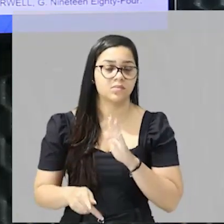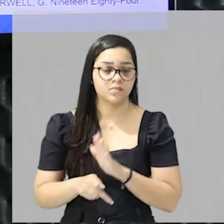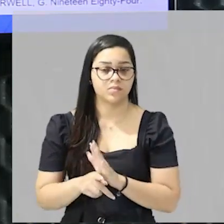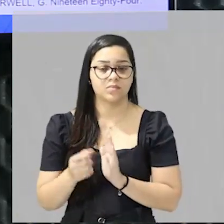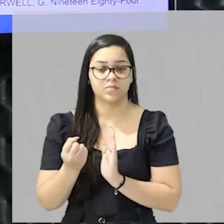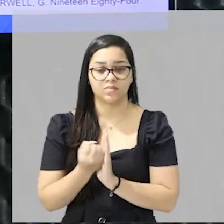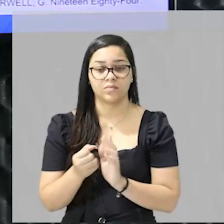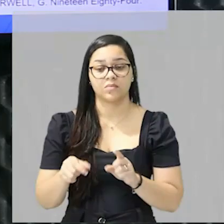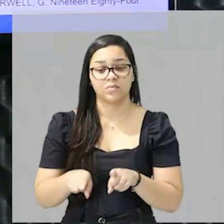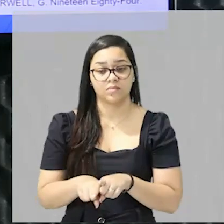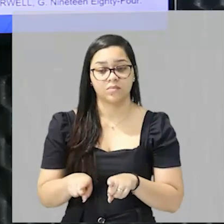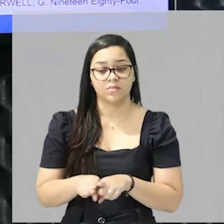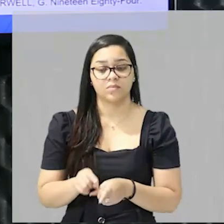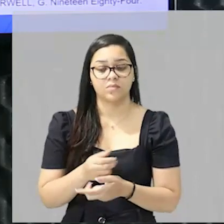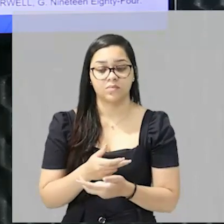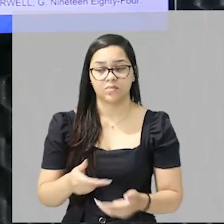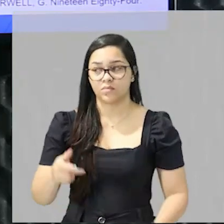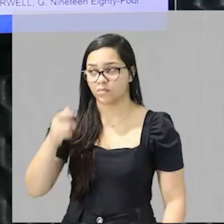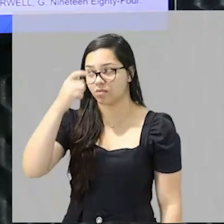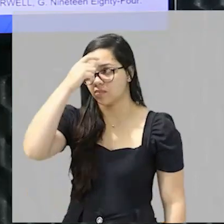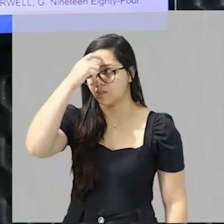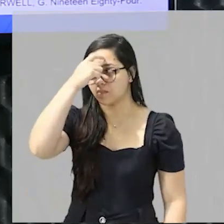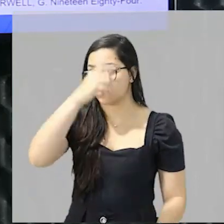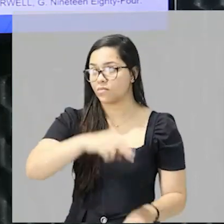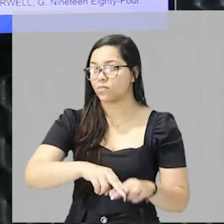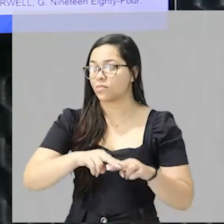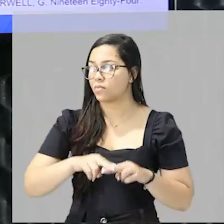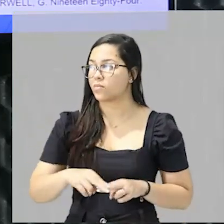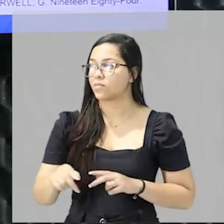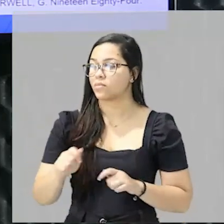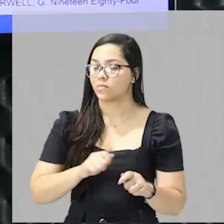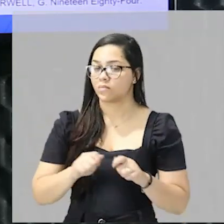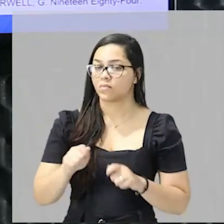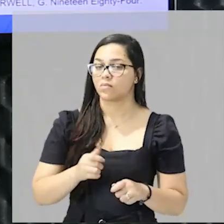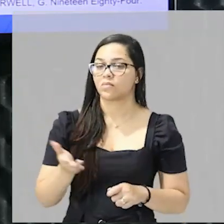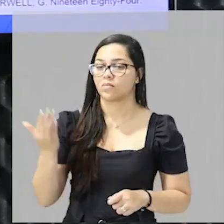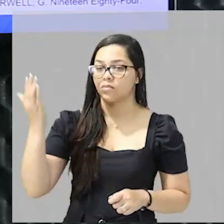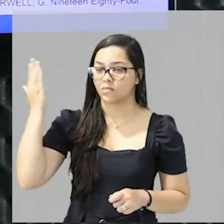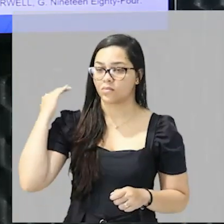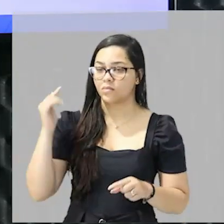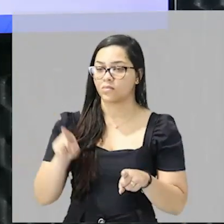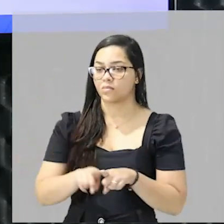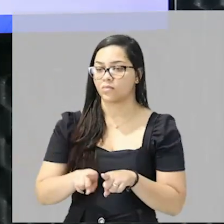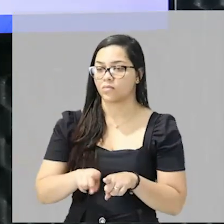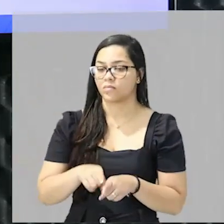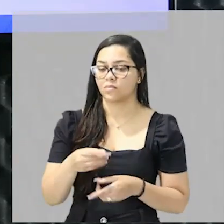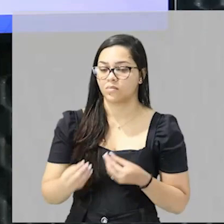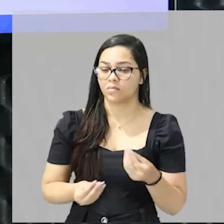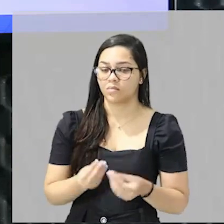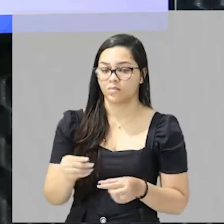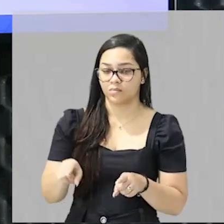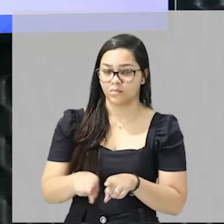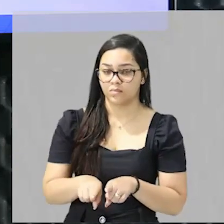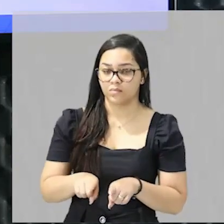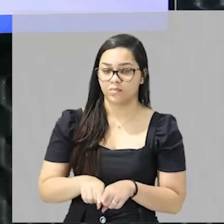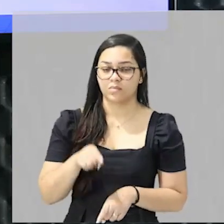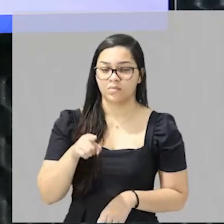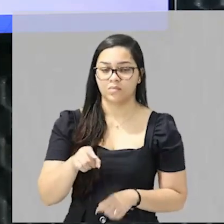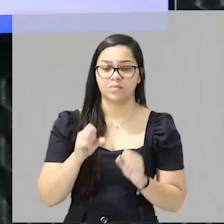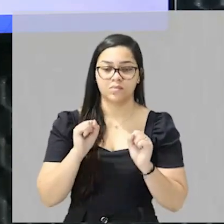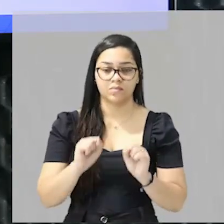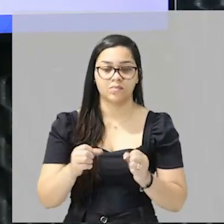e ele controla as memórias. Portanto, ele controla o passado. É como se num Estado totalitário você pudesse